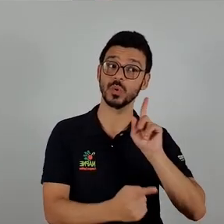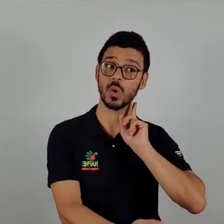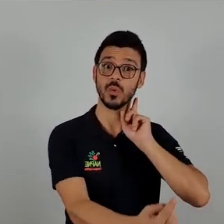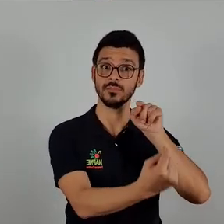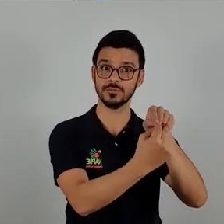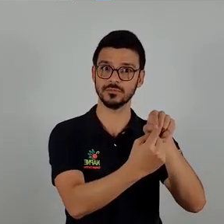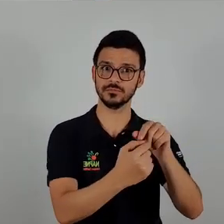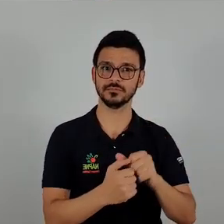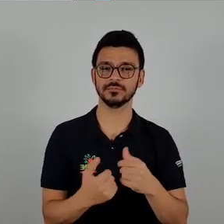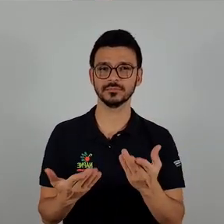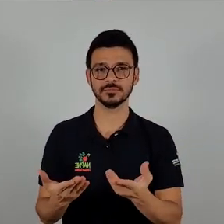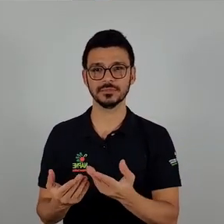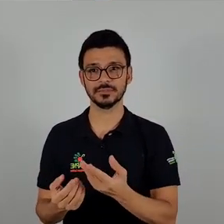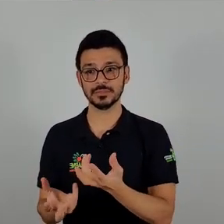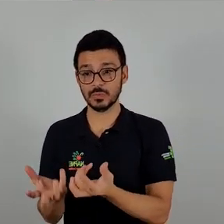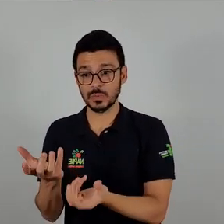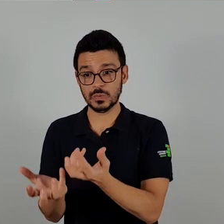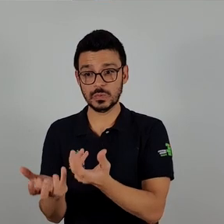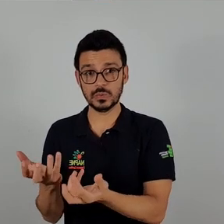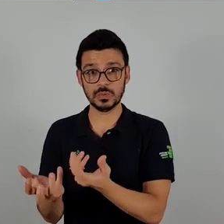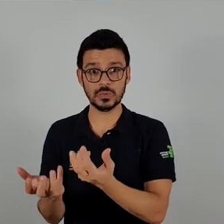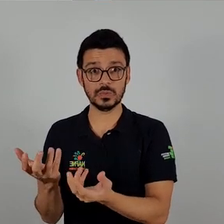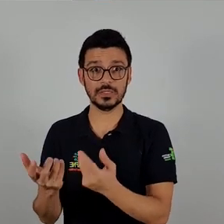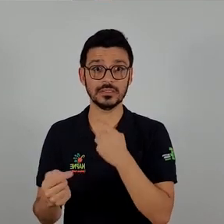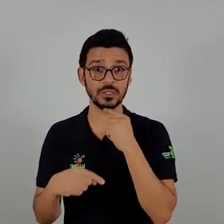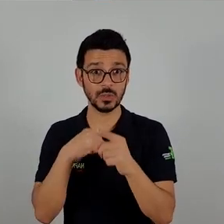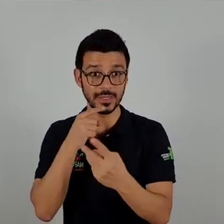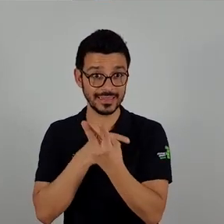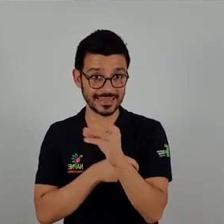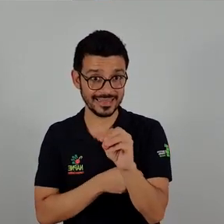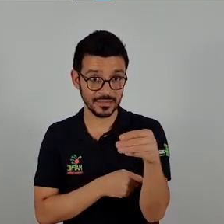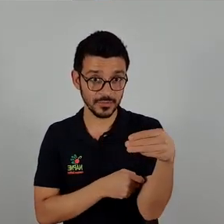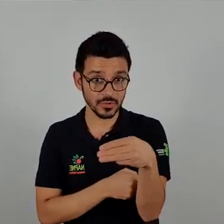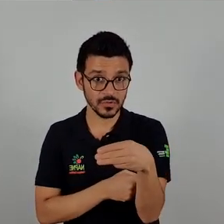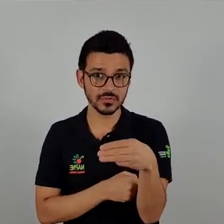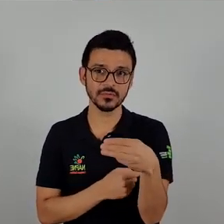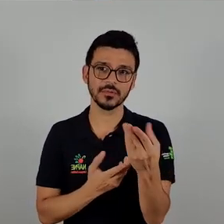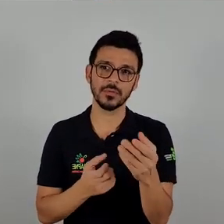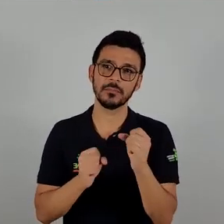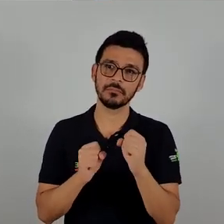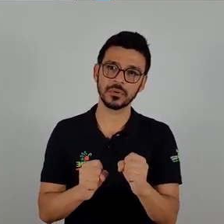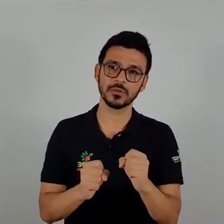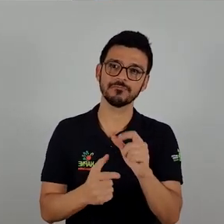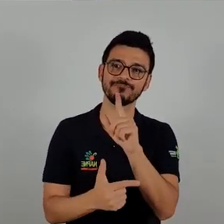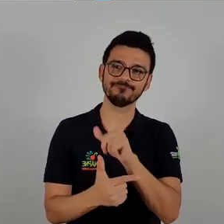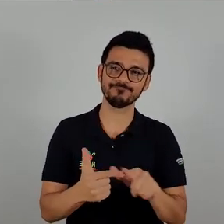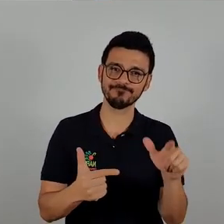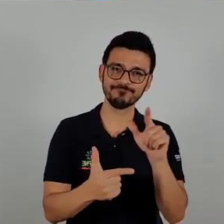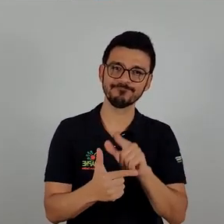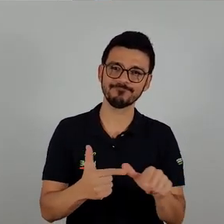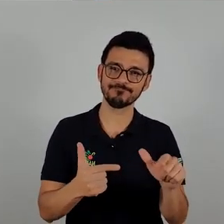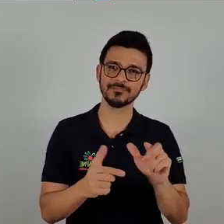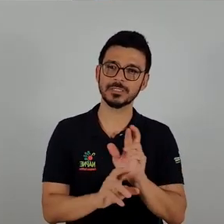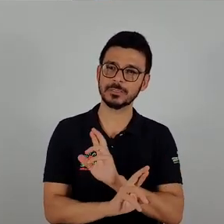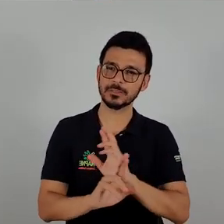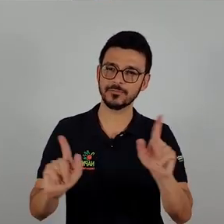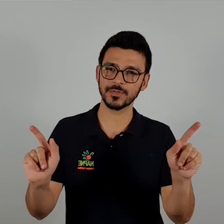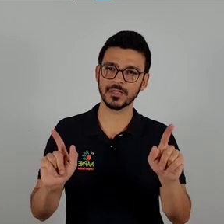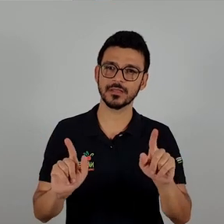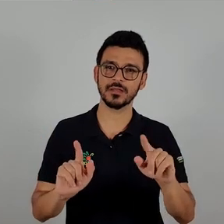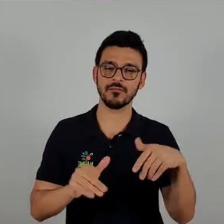tem uma ação adstringente, que é para estancar. Então, assim como ela produz sangue, ela estanca